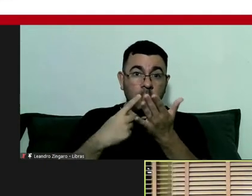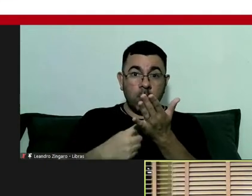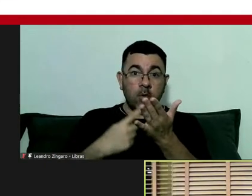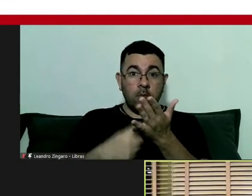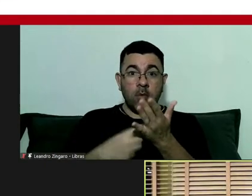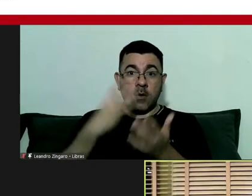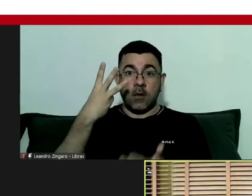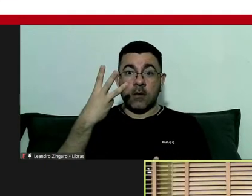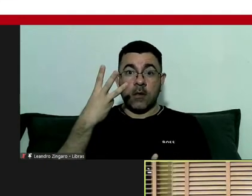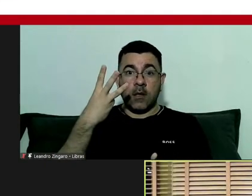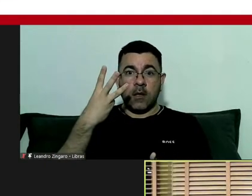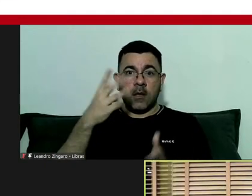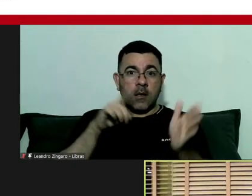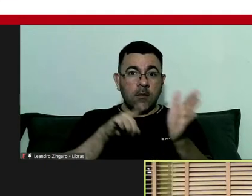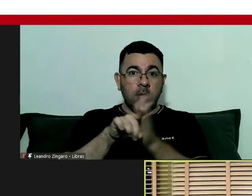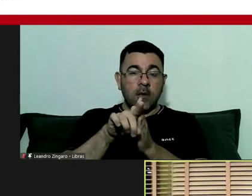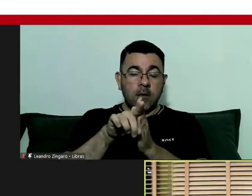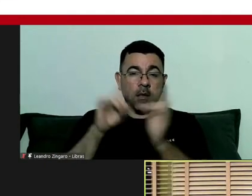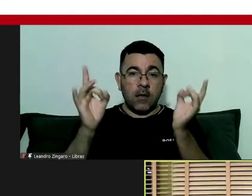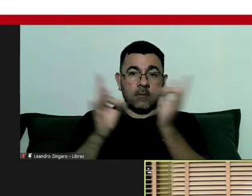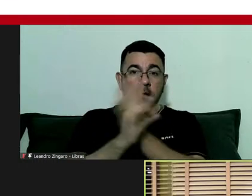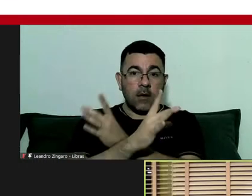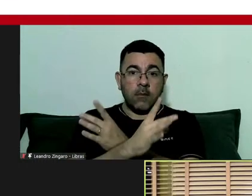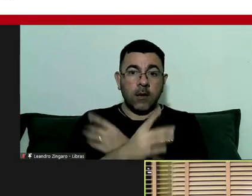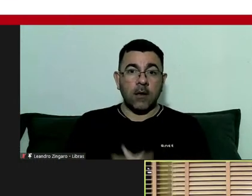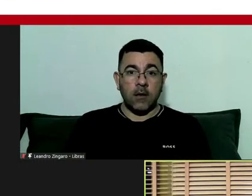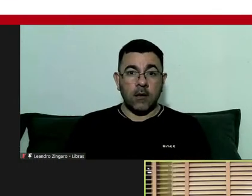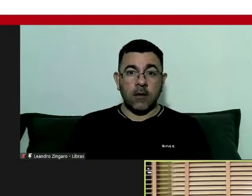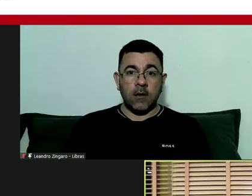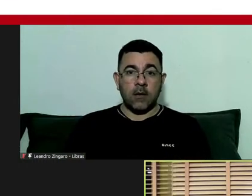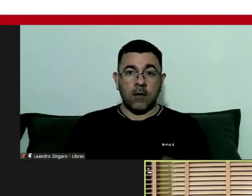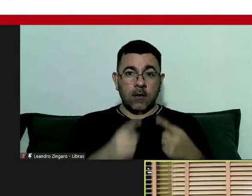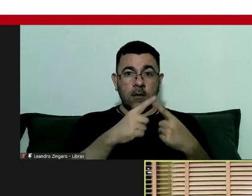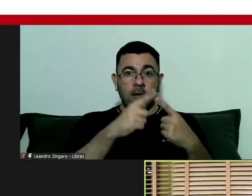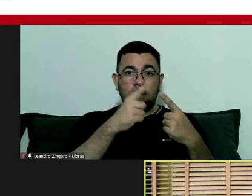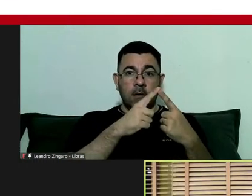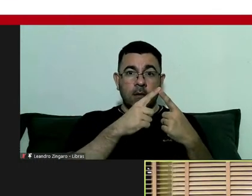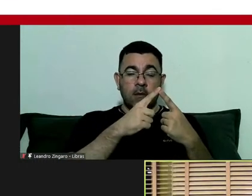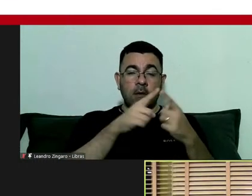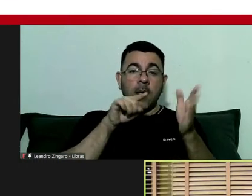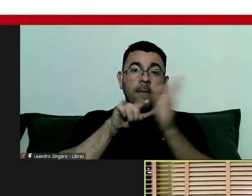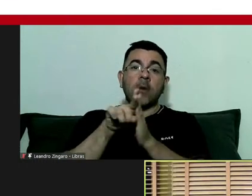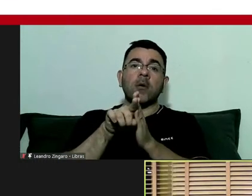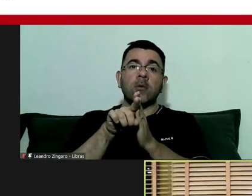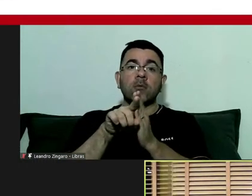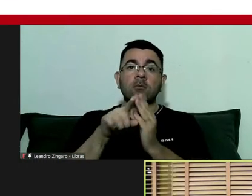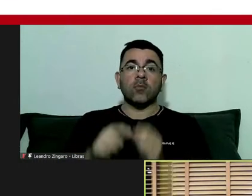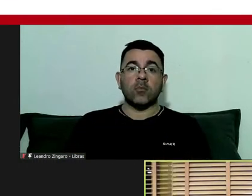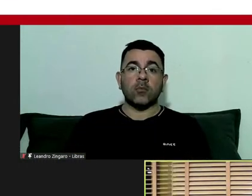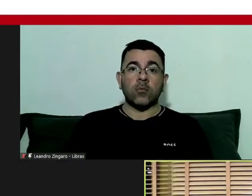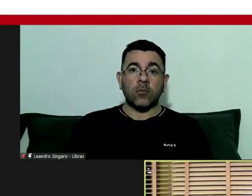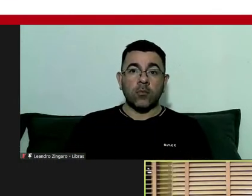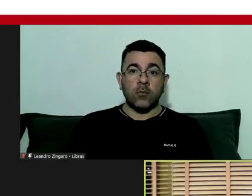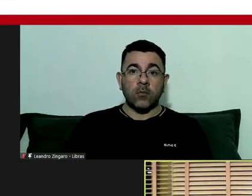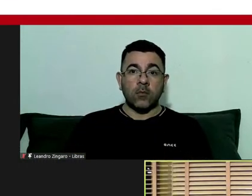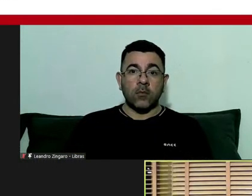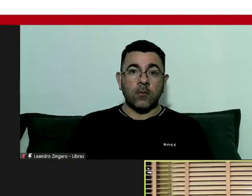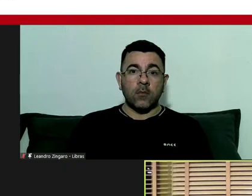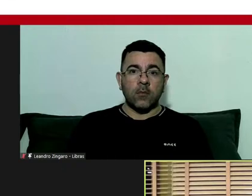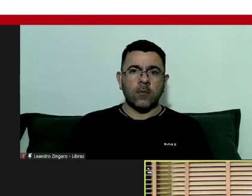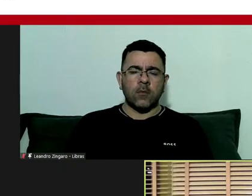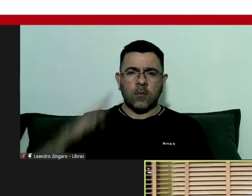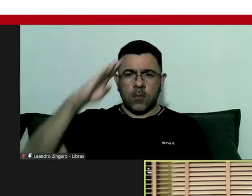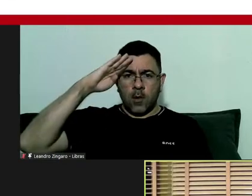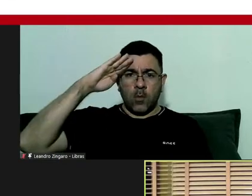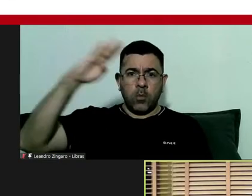questões eh o Airton Marques que pergunta é possível eh usar os guardas municipais em